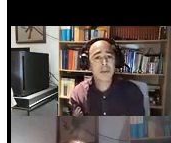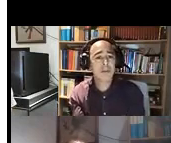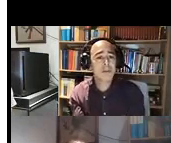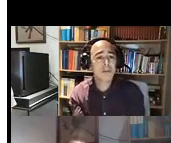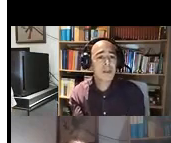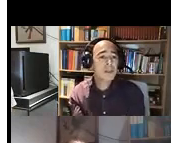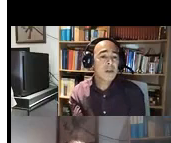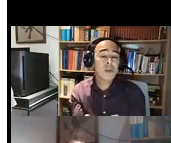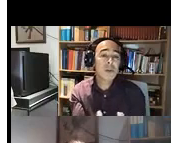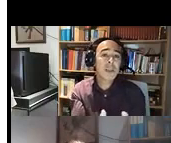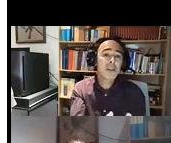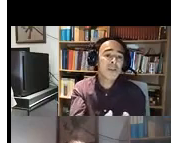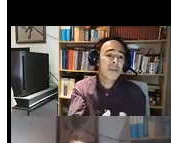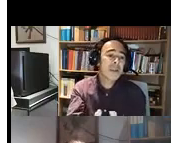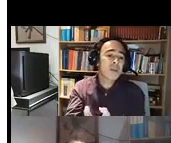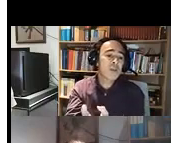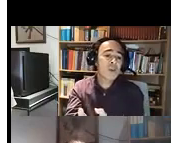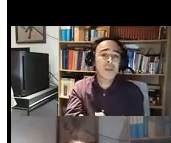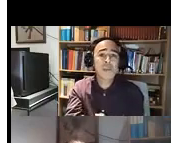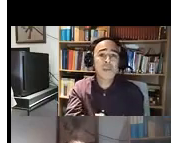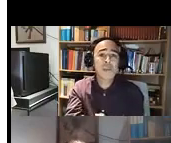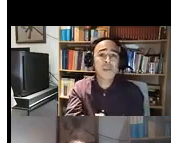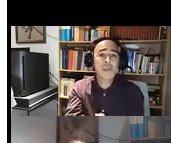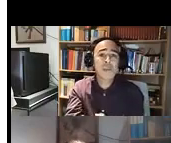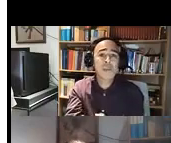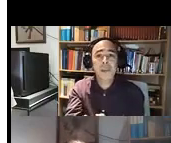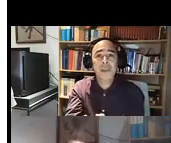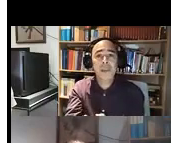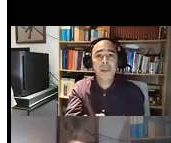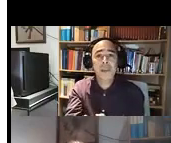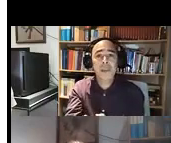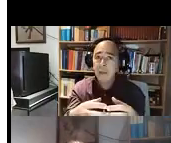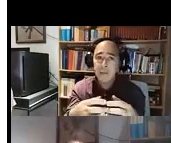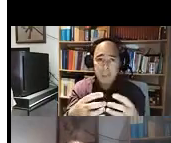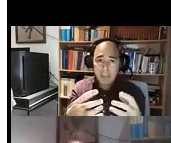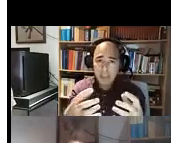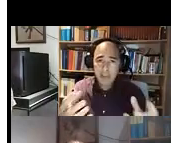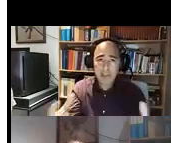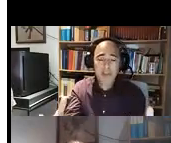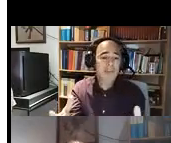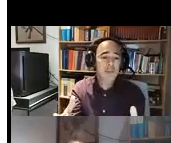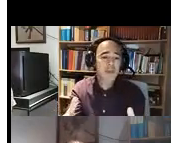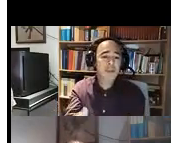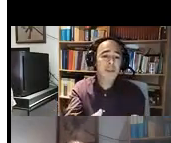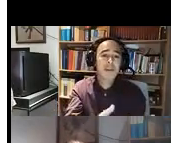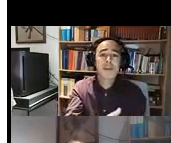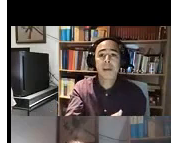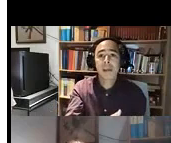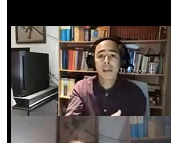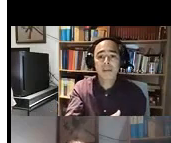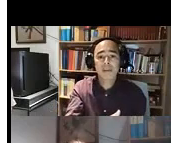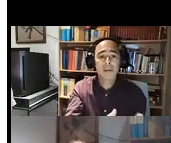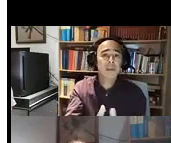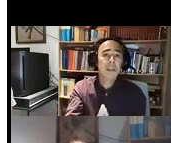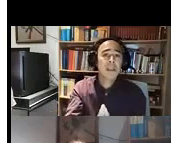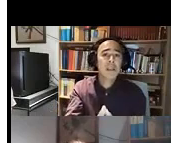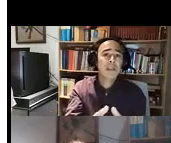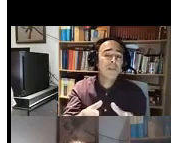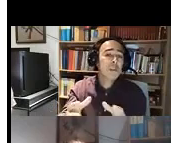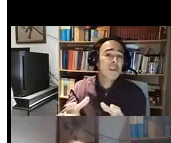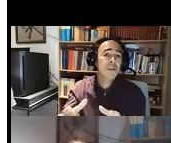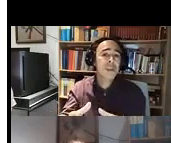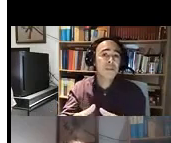250 euros quando ela atingir mais tarde os quatro minutos são flores para atração por que a gente começa a crescer cada vez mais vai ganhar 500